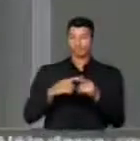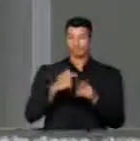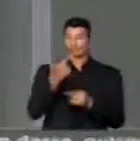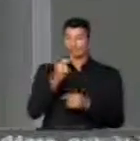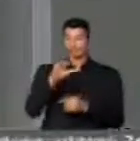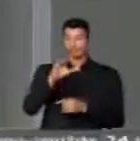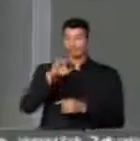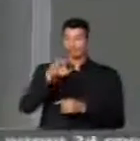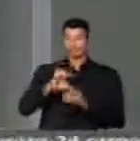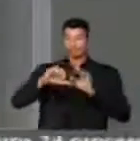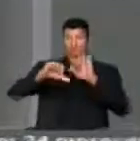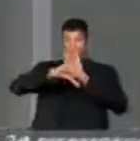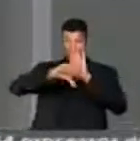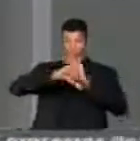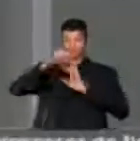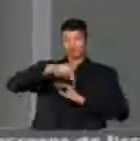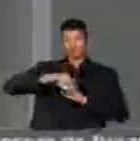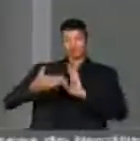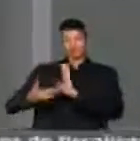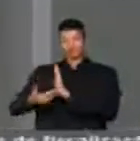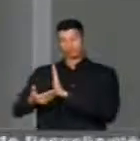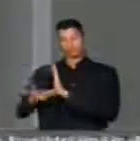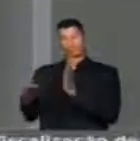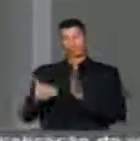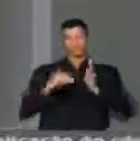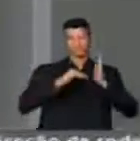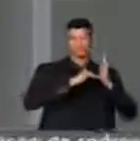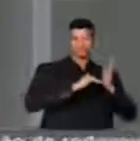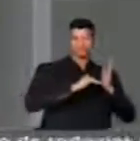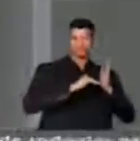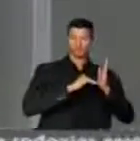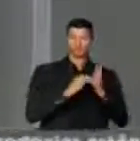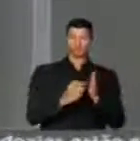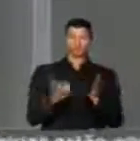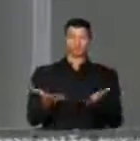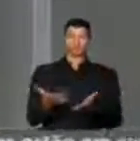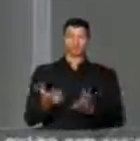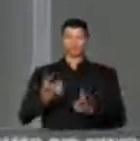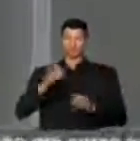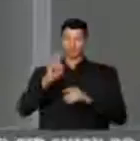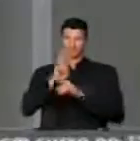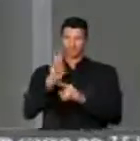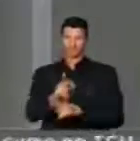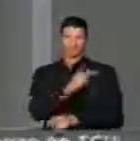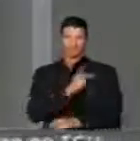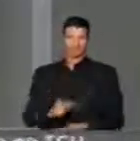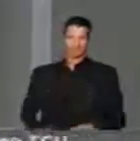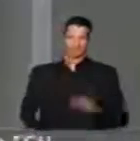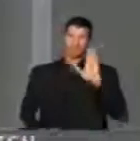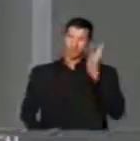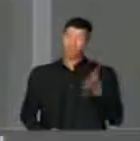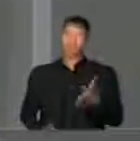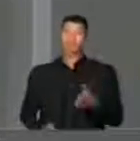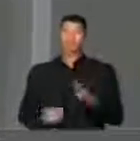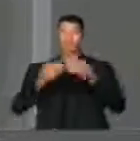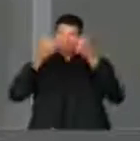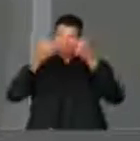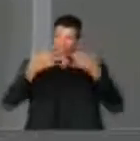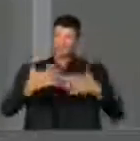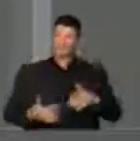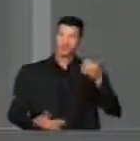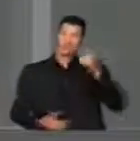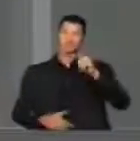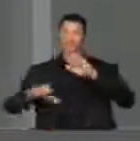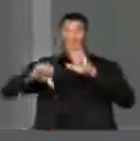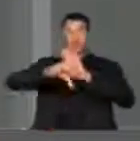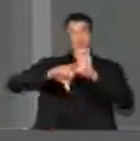crime. Tanto na Câmara dos Deputados como agora no Senado Federal, a defesa da presidenta já explanou em detalhes que não